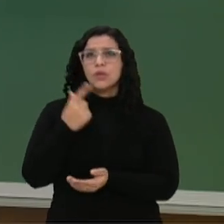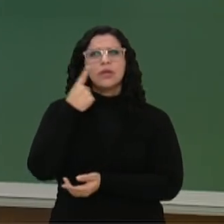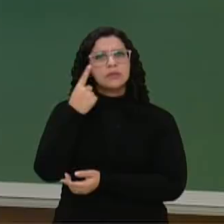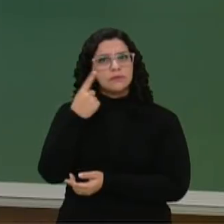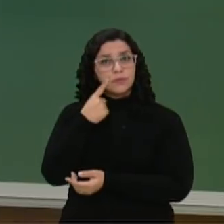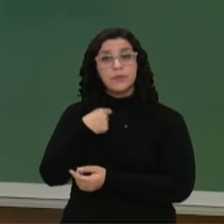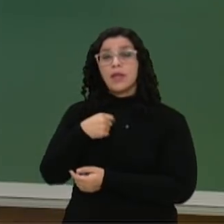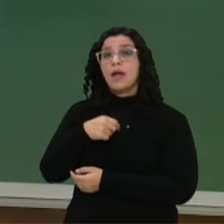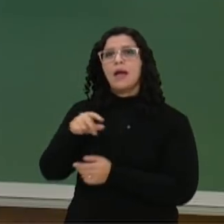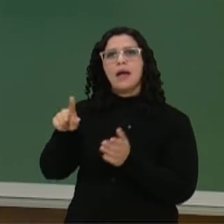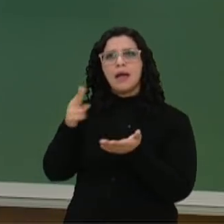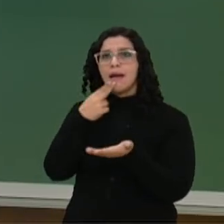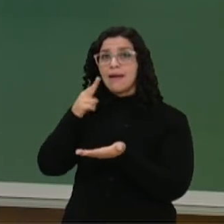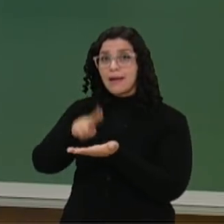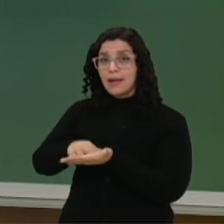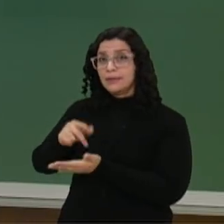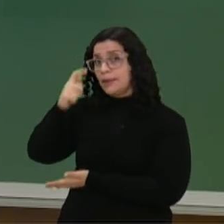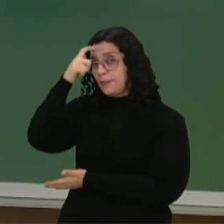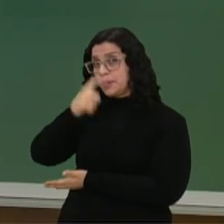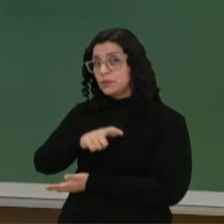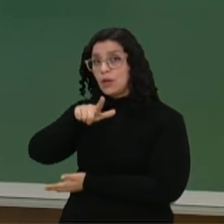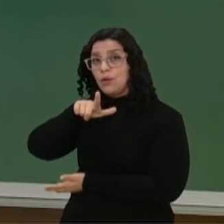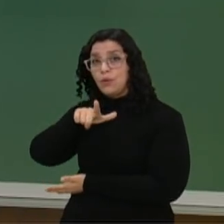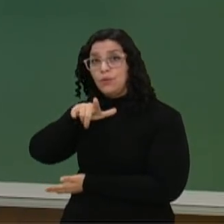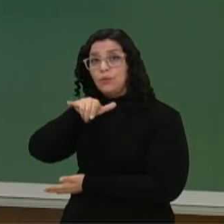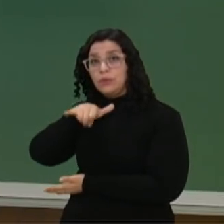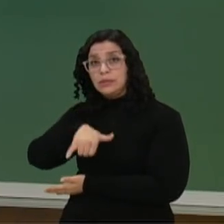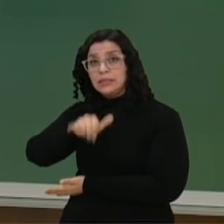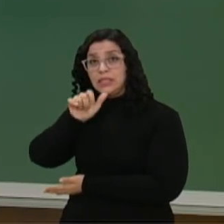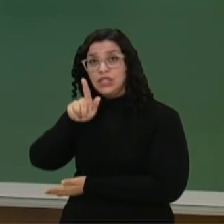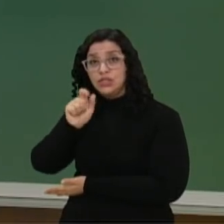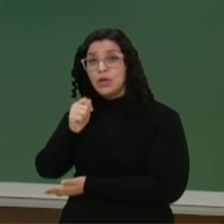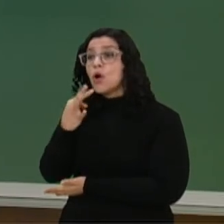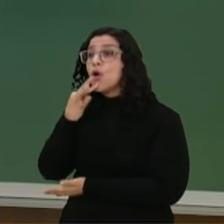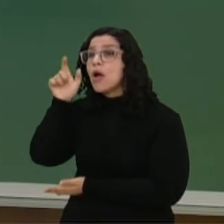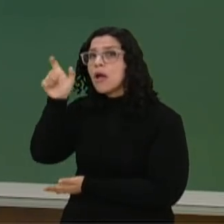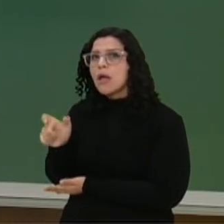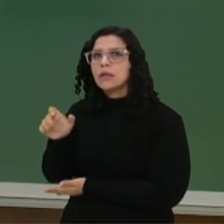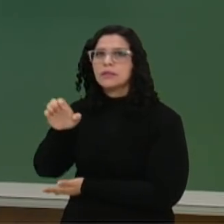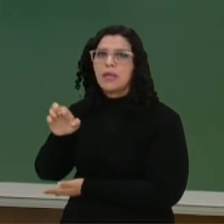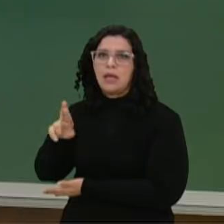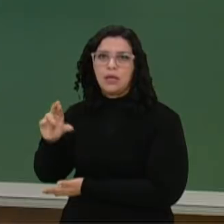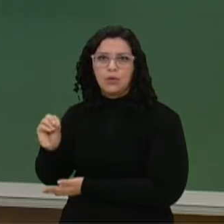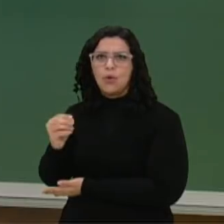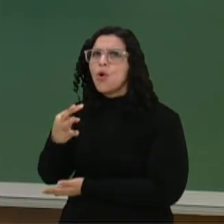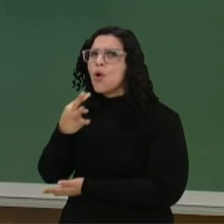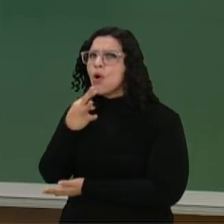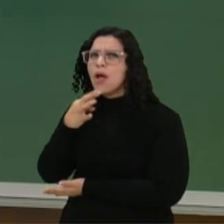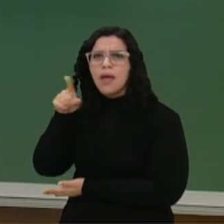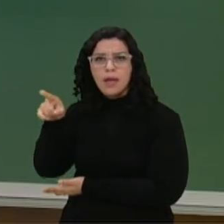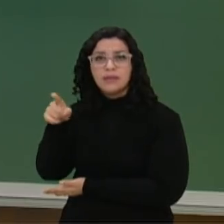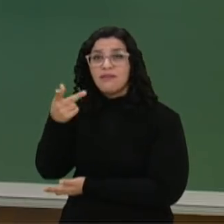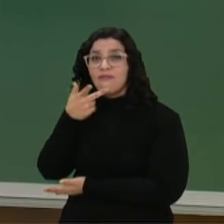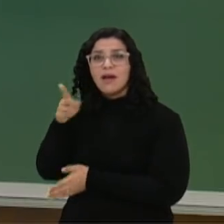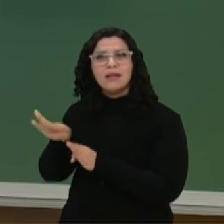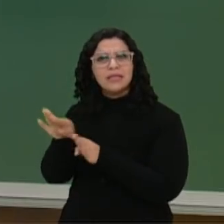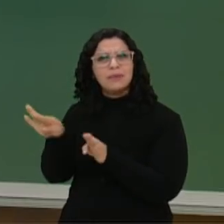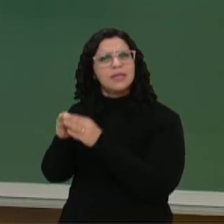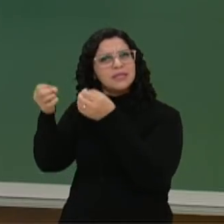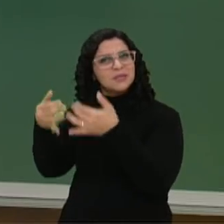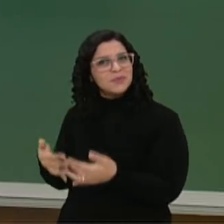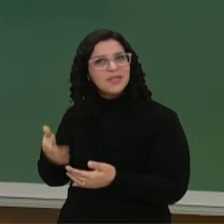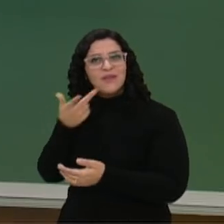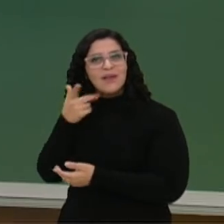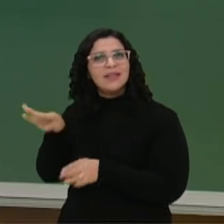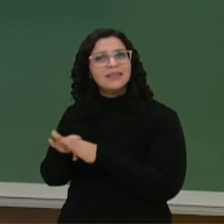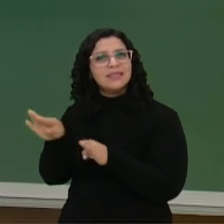na carta pessoal, Lígia Fagundes conhece, é íntima do Érico Veríssimo, tanto que ela chama ele, faz o vocativo e